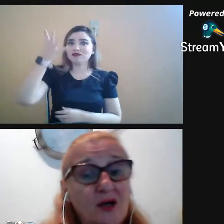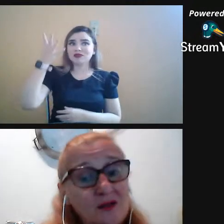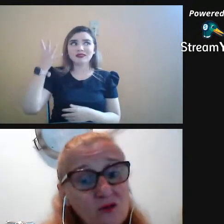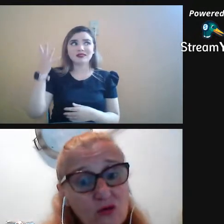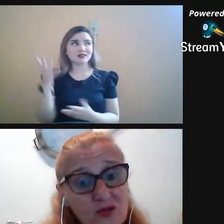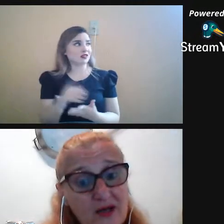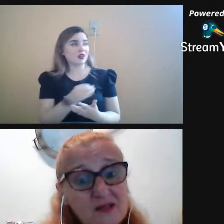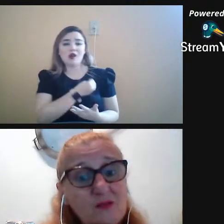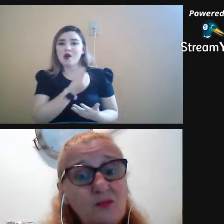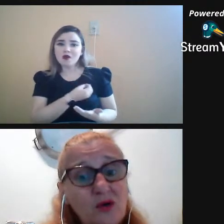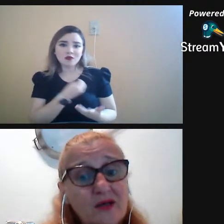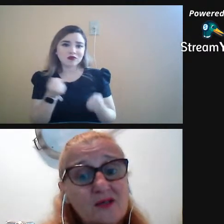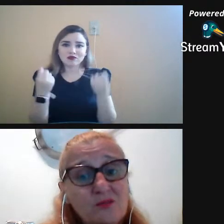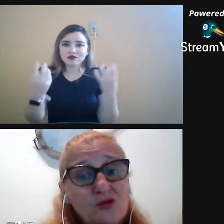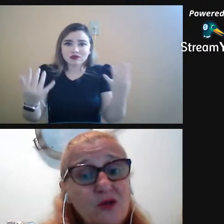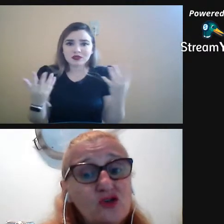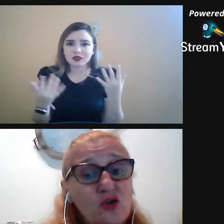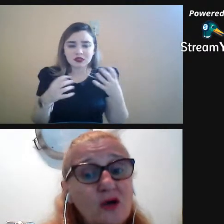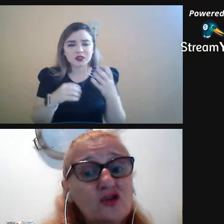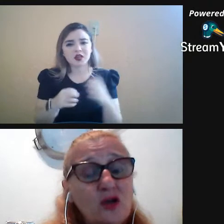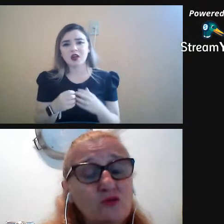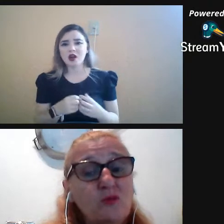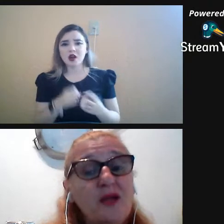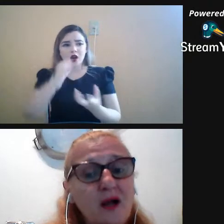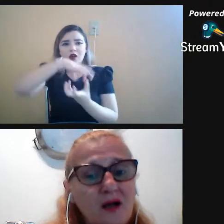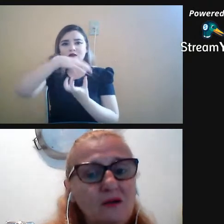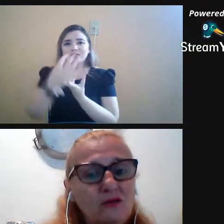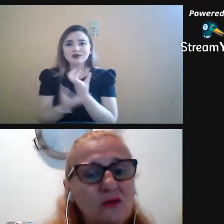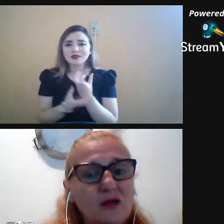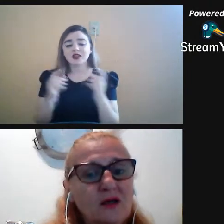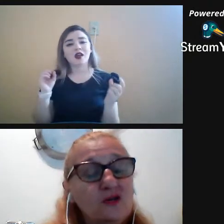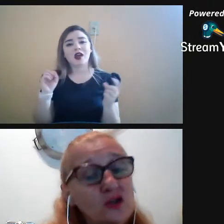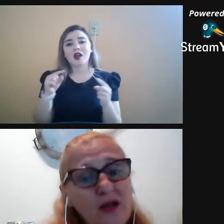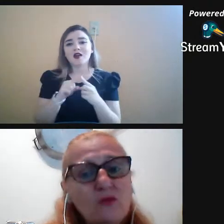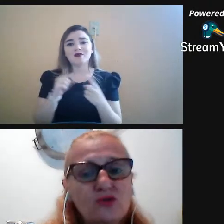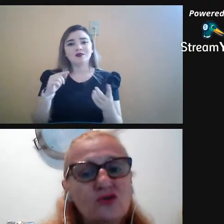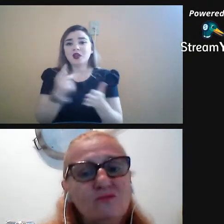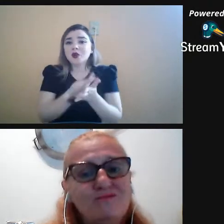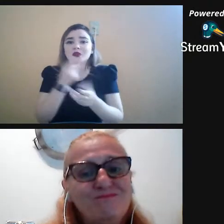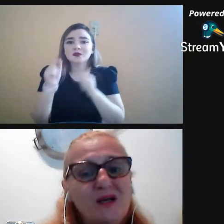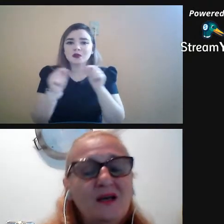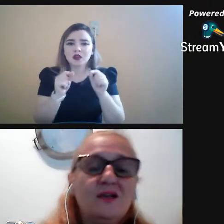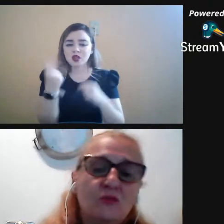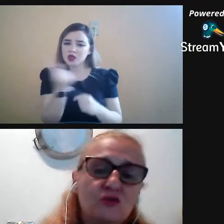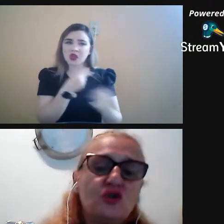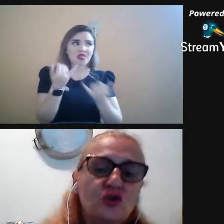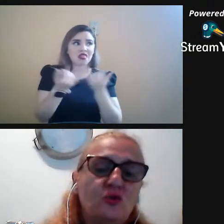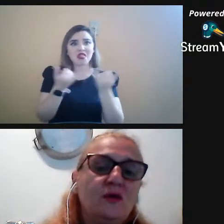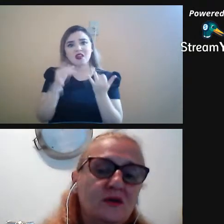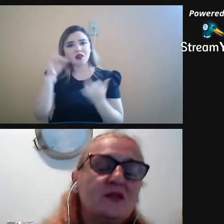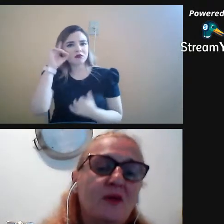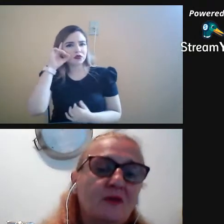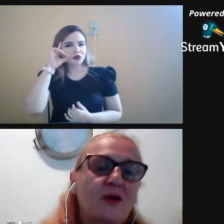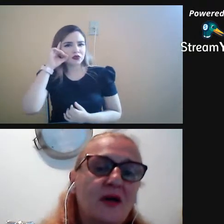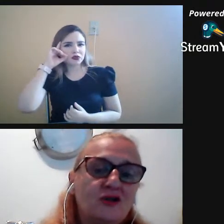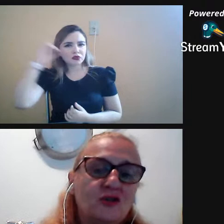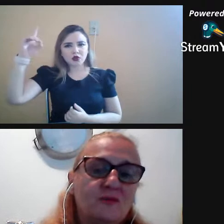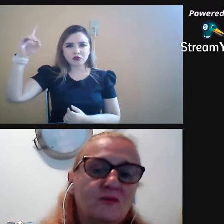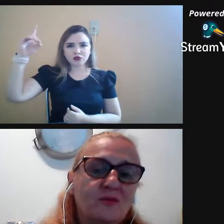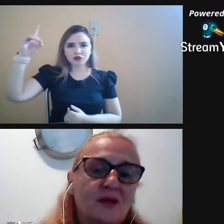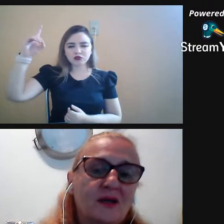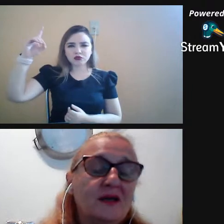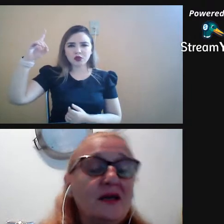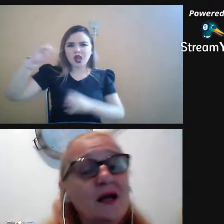ecológicas? Acontece porque, simplesmente, nós estamos brincando de Deus e estamos destruindo esse meio